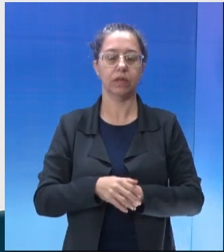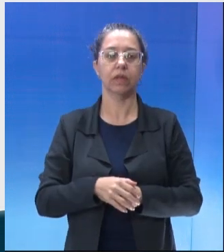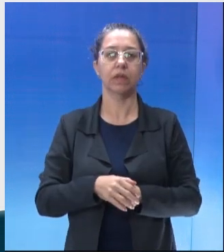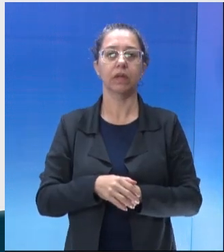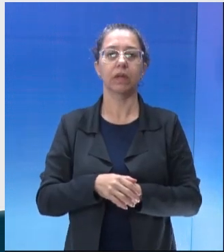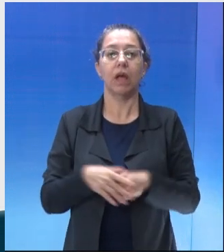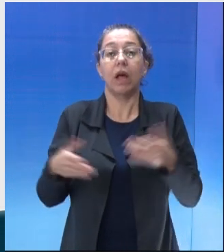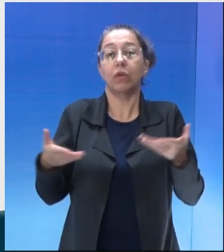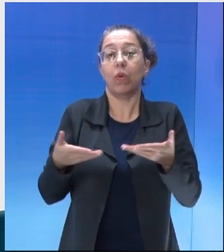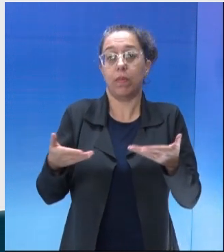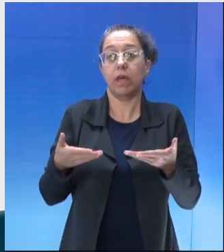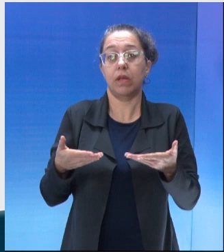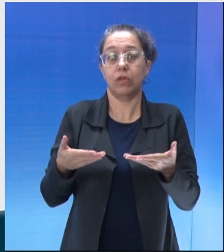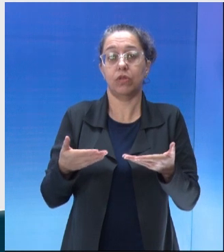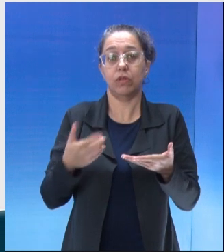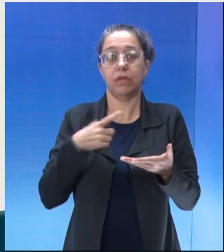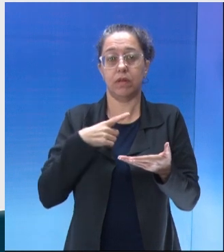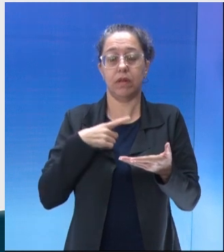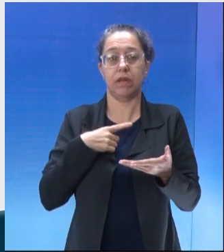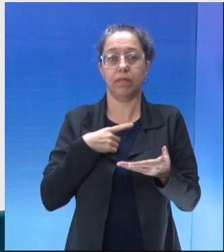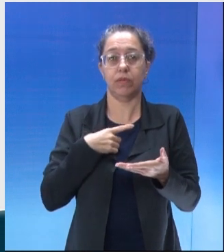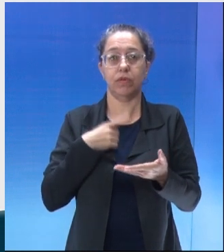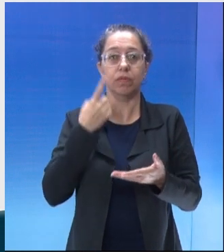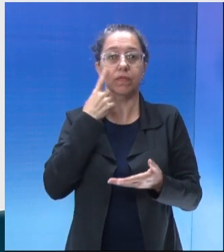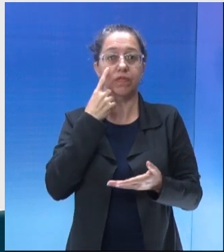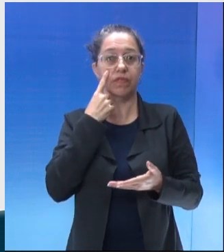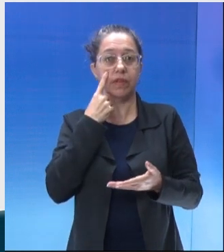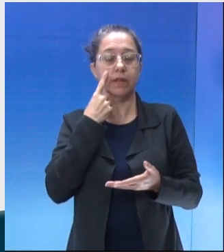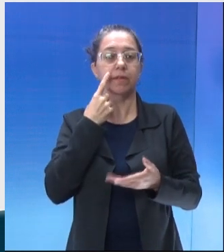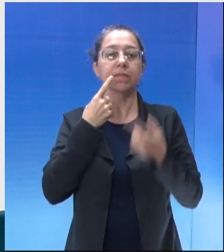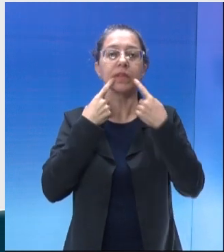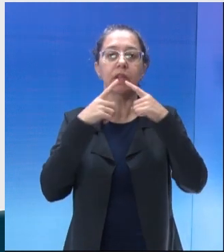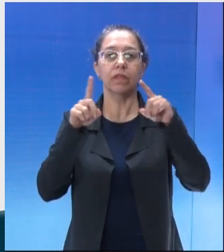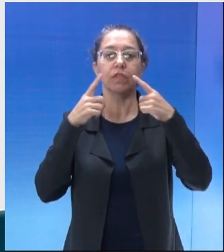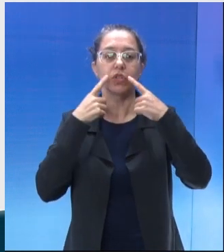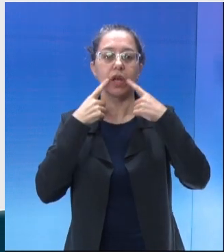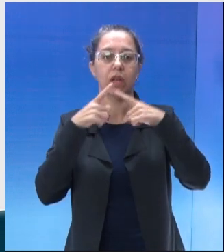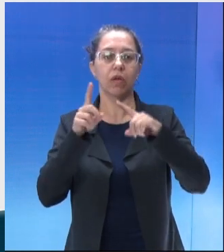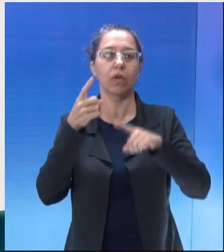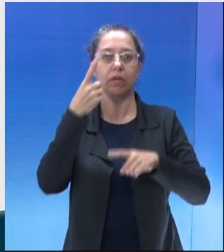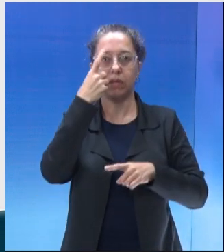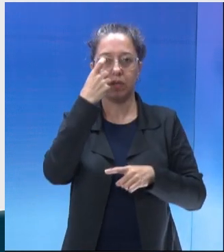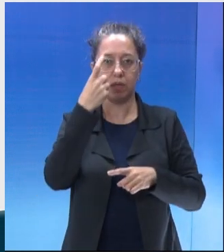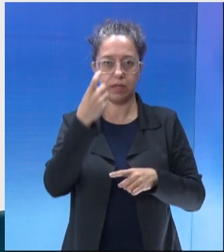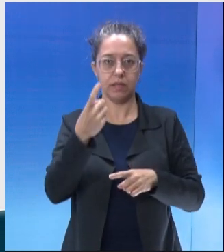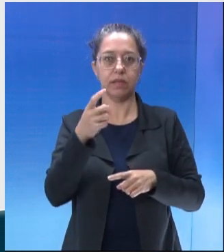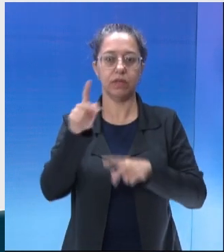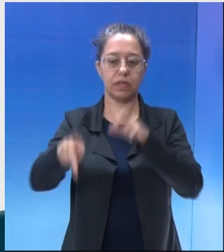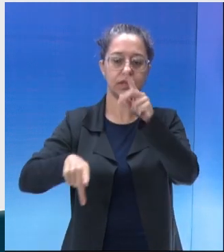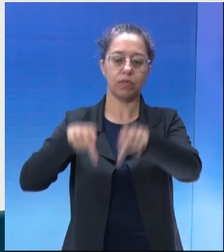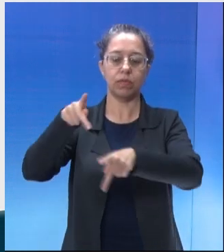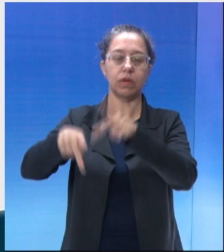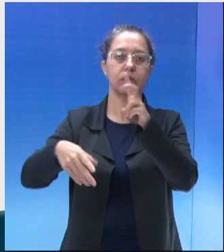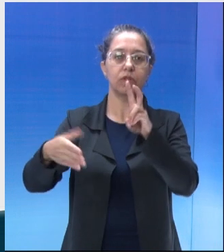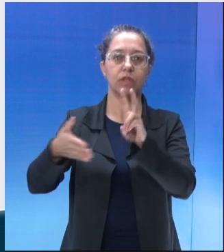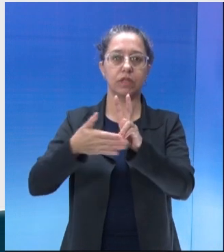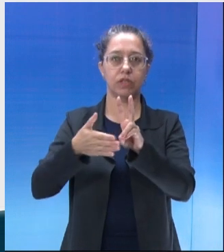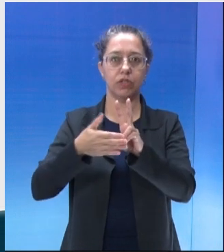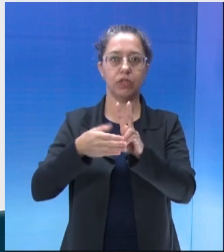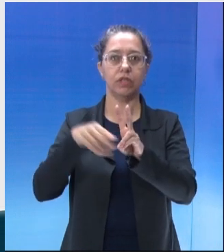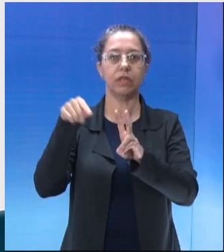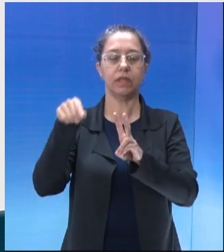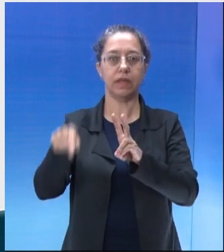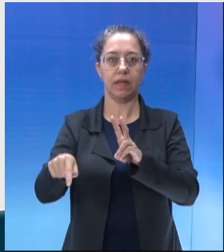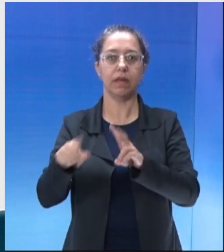Atualmente nós vemos aí um processo reivindicatório muito interessante das populações indígenas para que